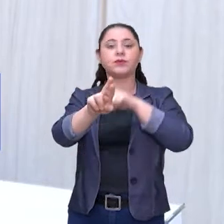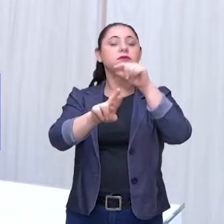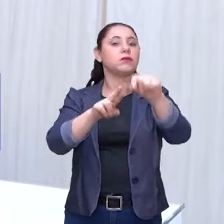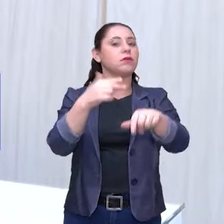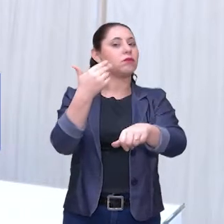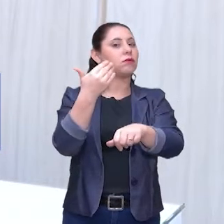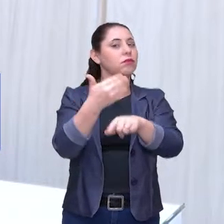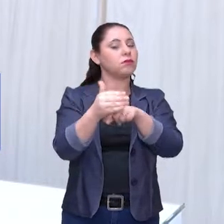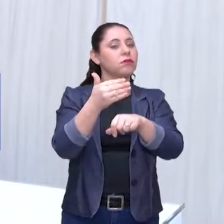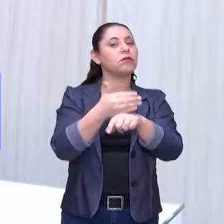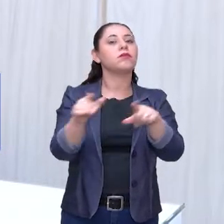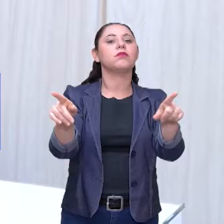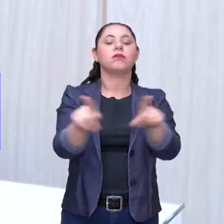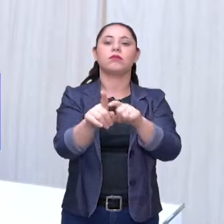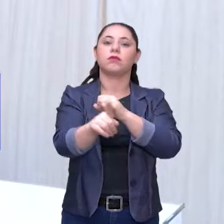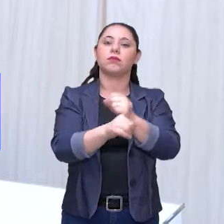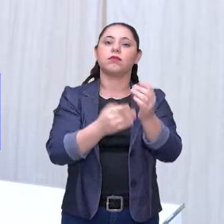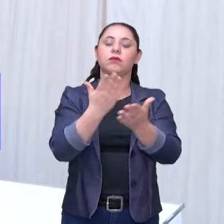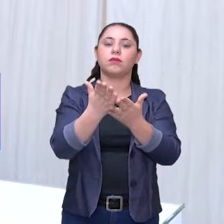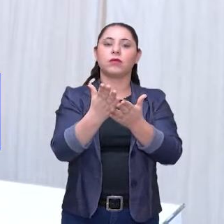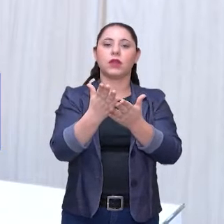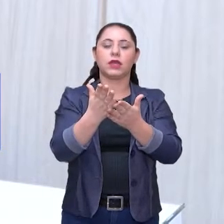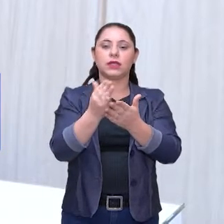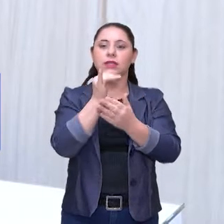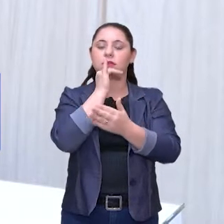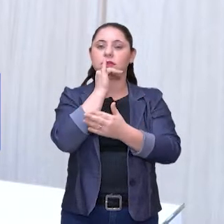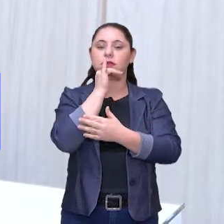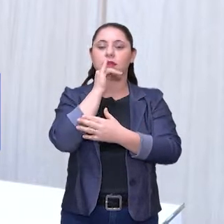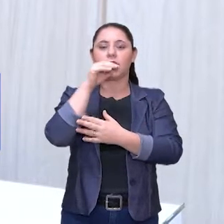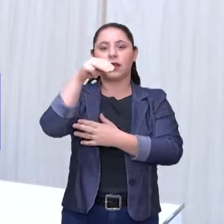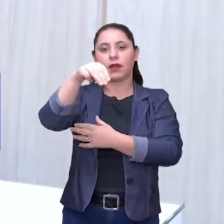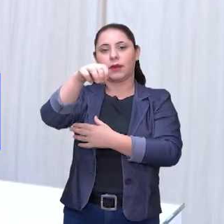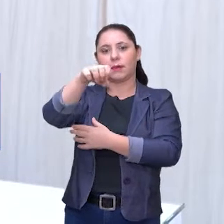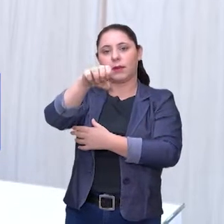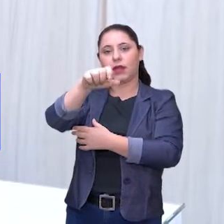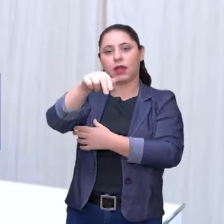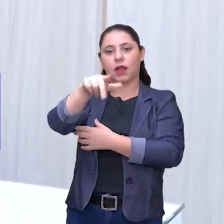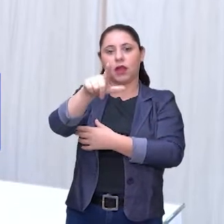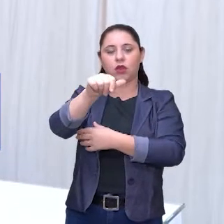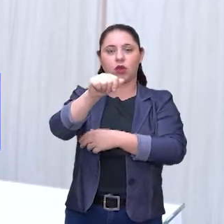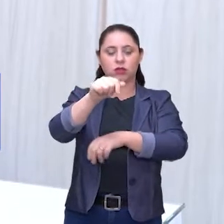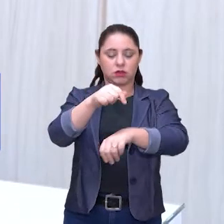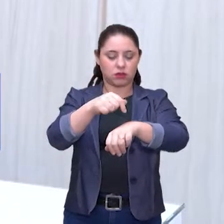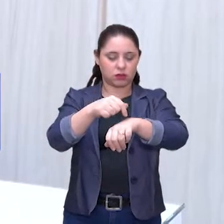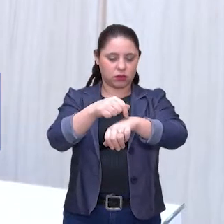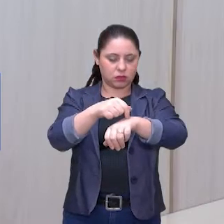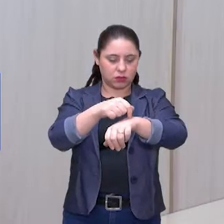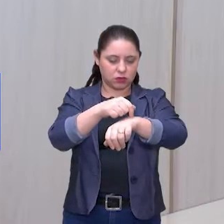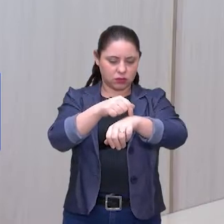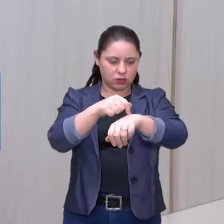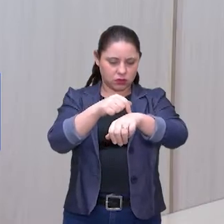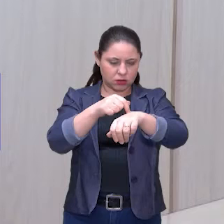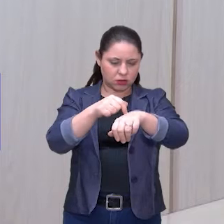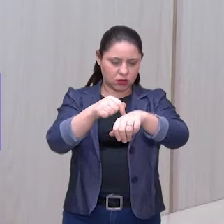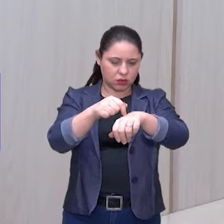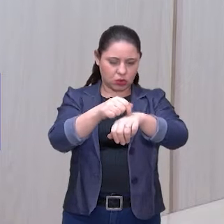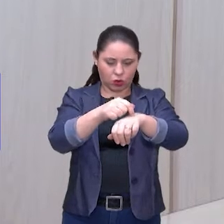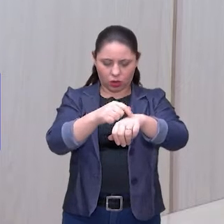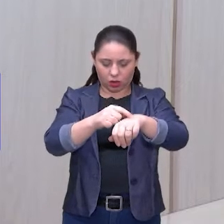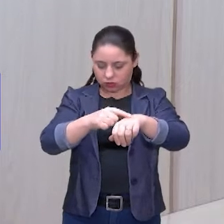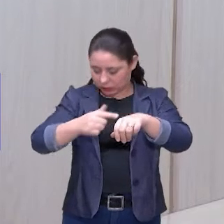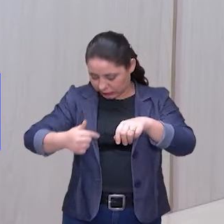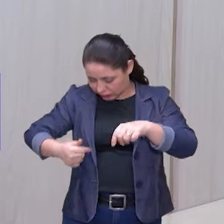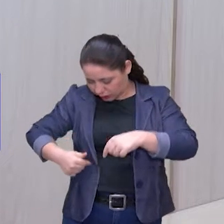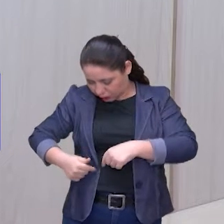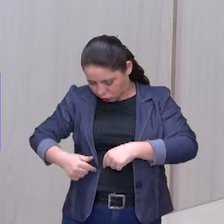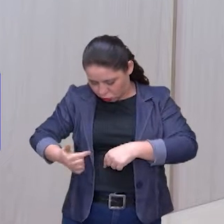a gente tem tratamentos cirúrgicos como transplante de melanócito, de pele. A gente